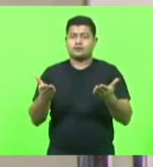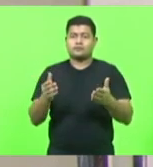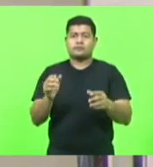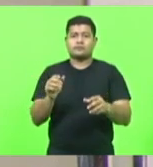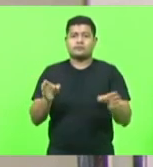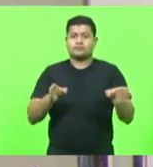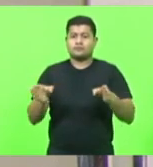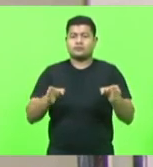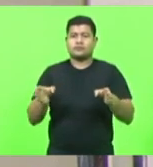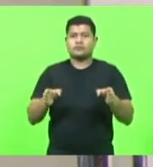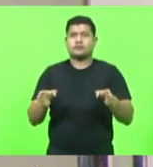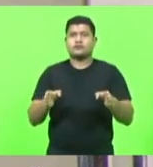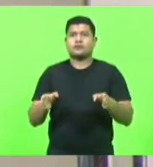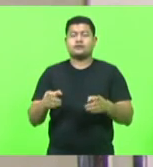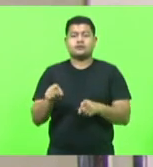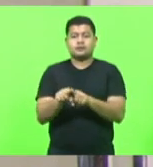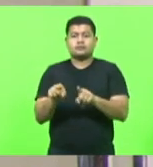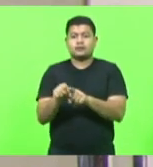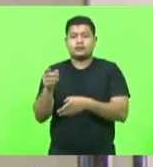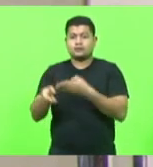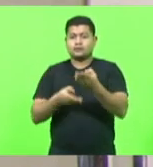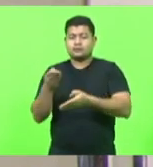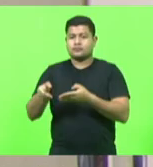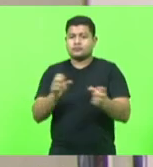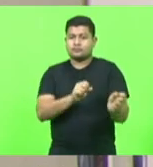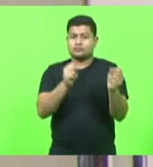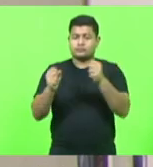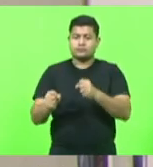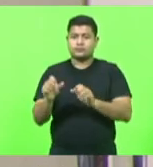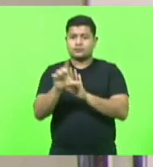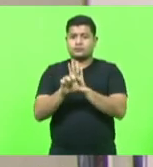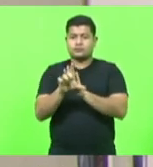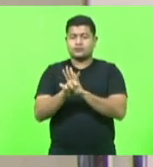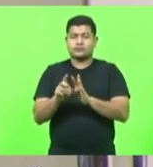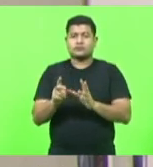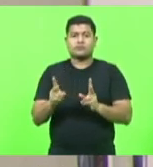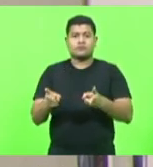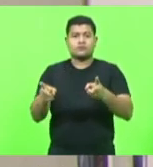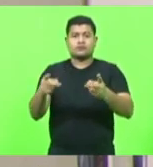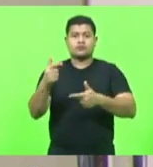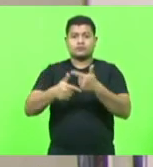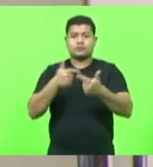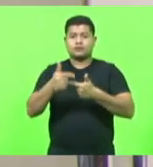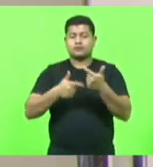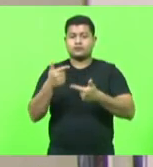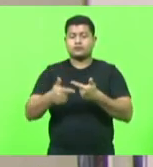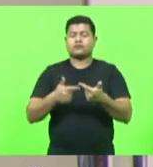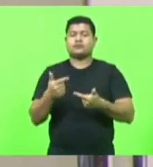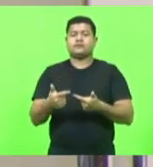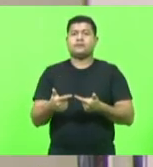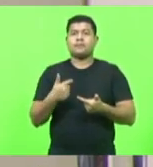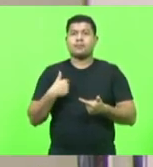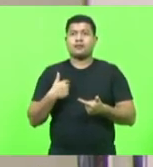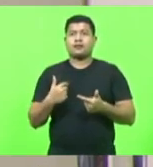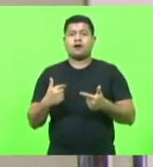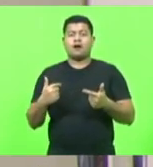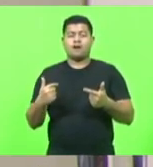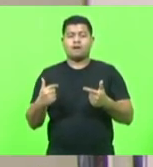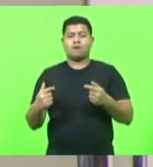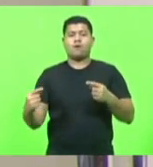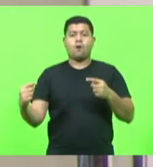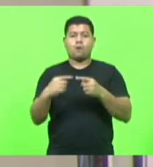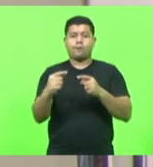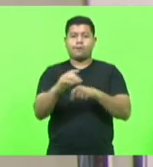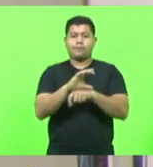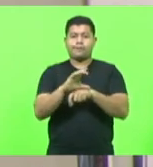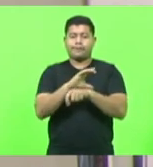em atendimento à necessidade de o Poder Legislativo manter-se em pleno funcionamento, exercendo suas atribuições constitucionais,